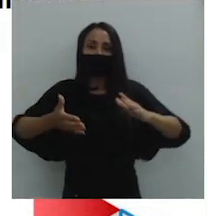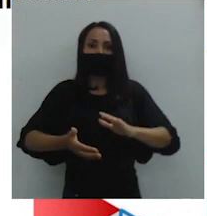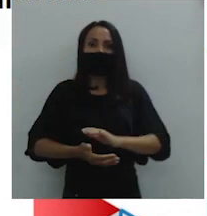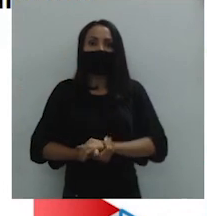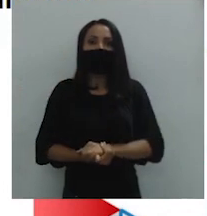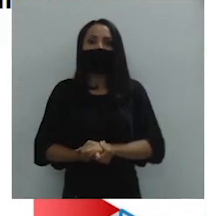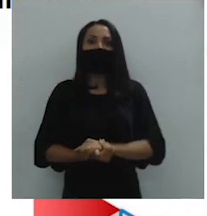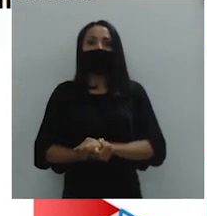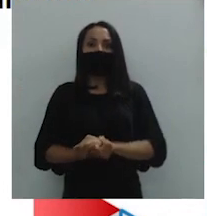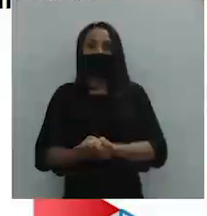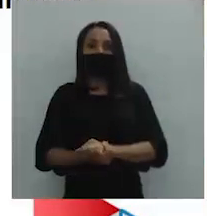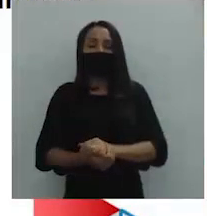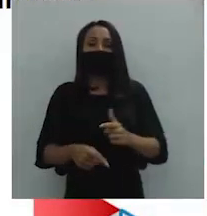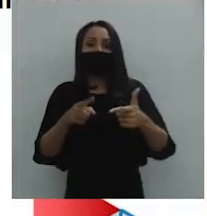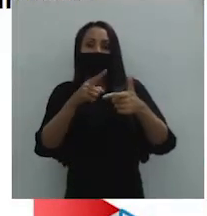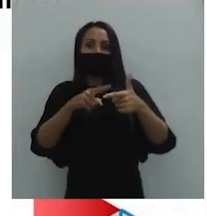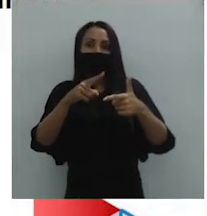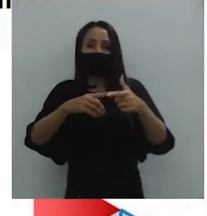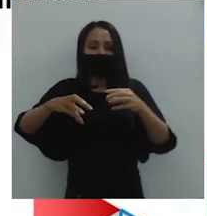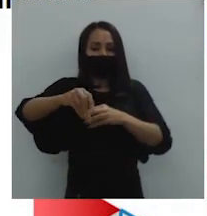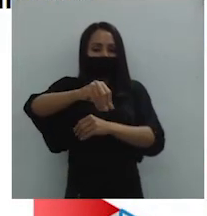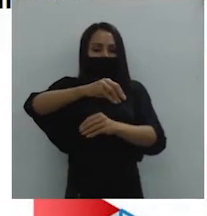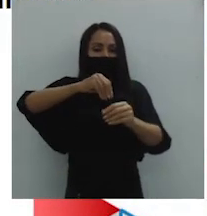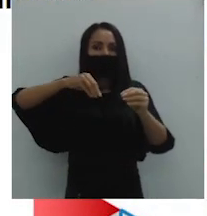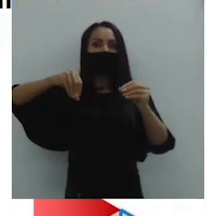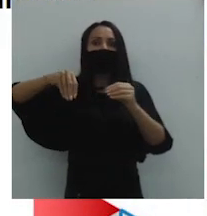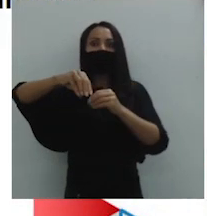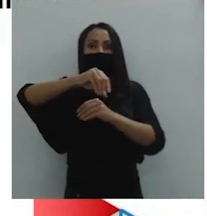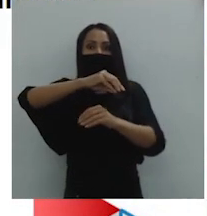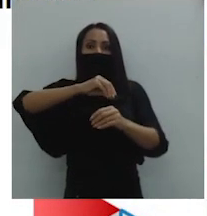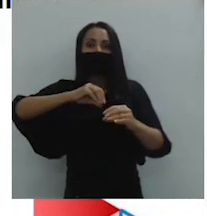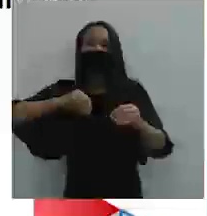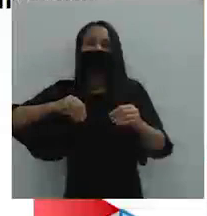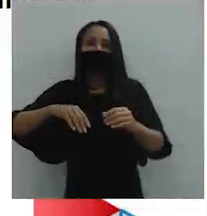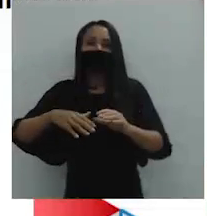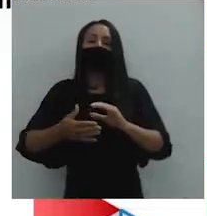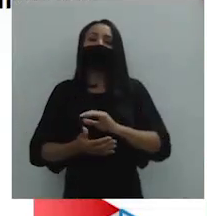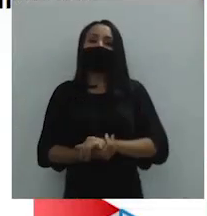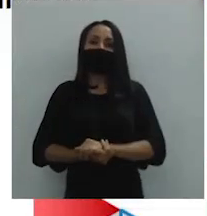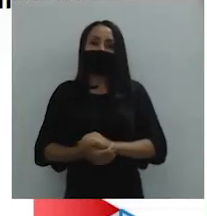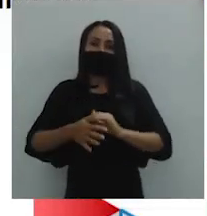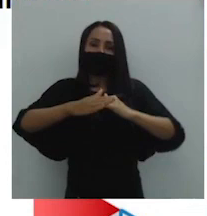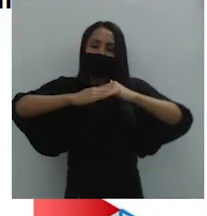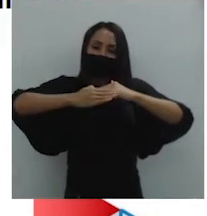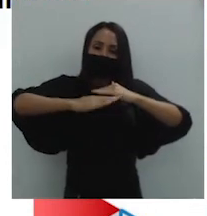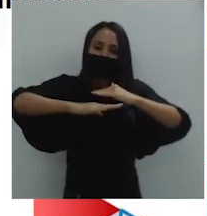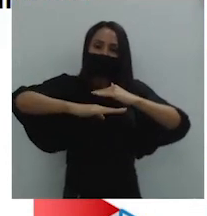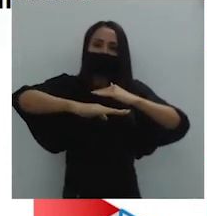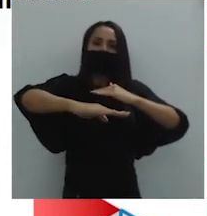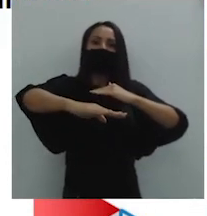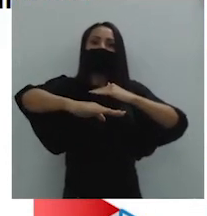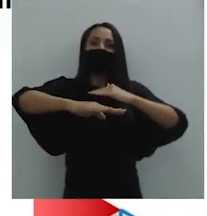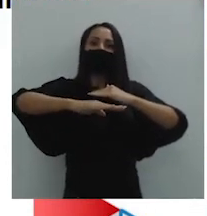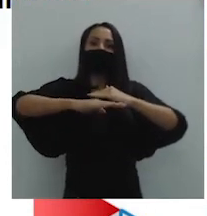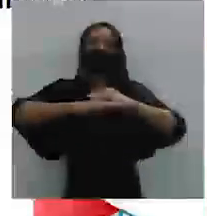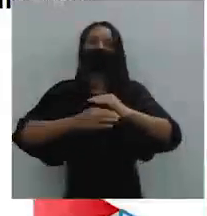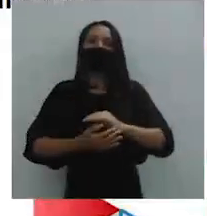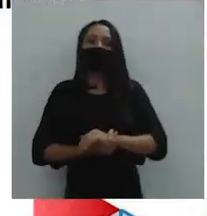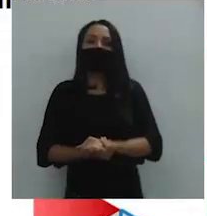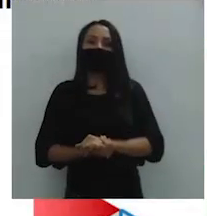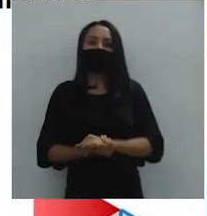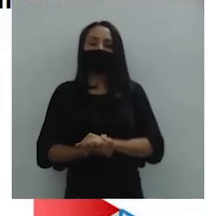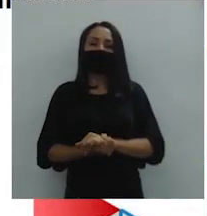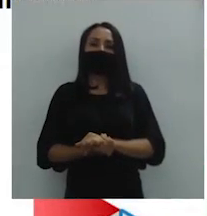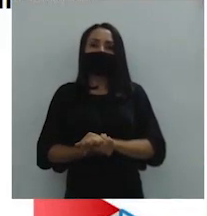hipermeabilização do solo, quase não sai, né? Pelo asfaltamento e edificações, quase não